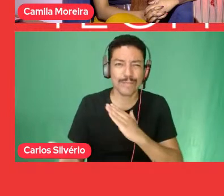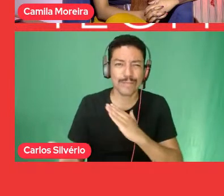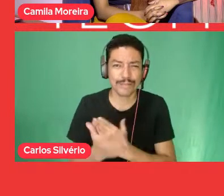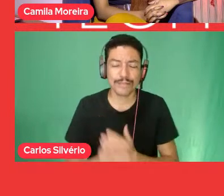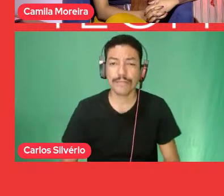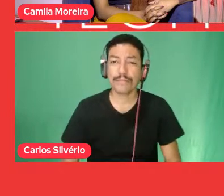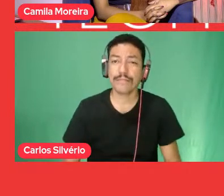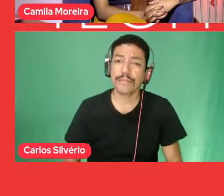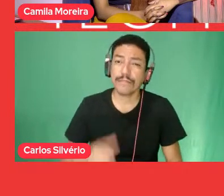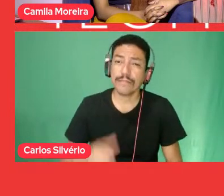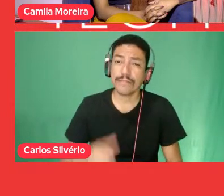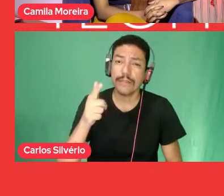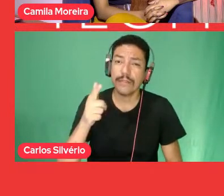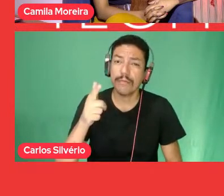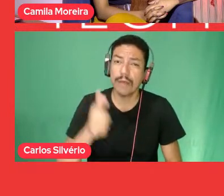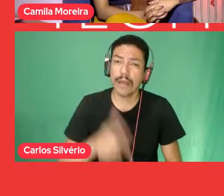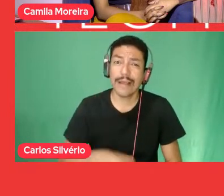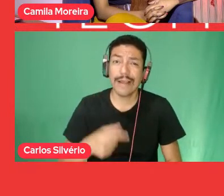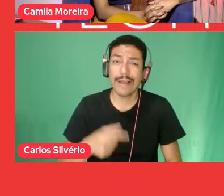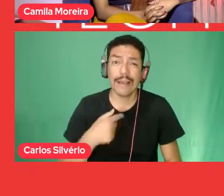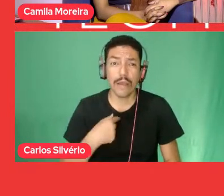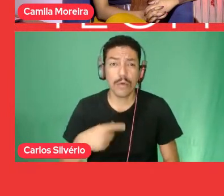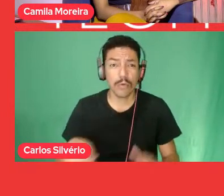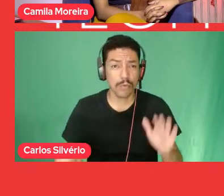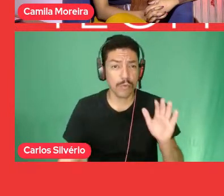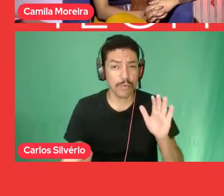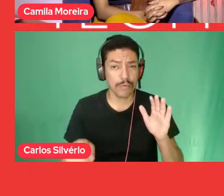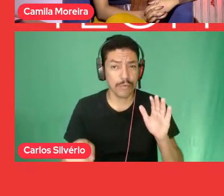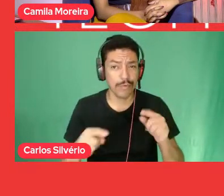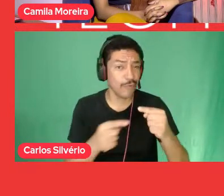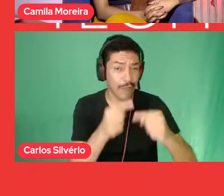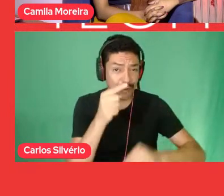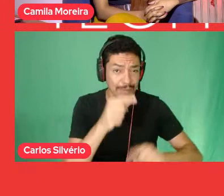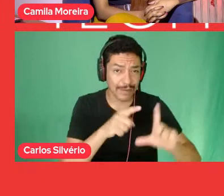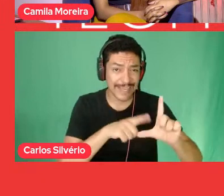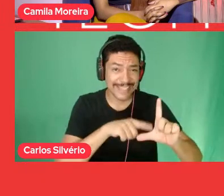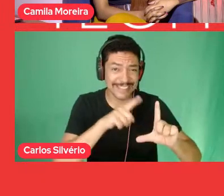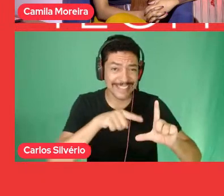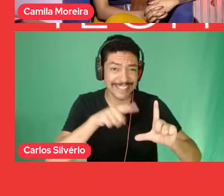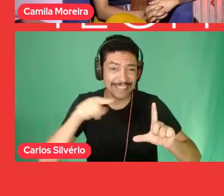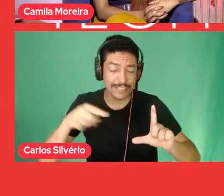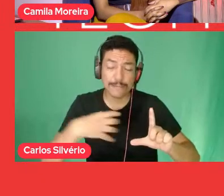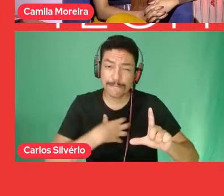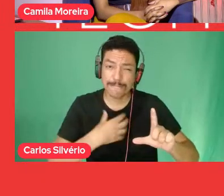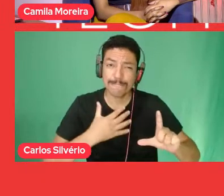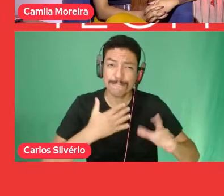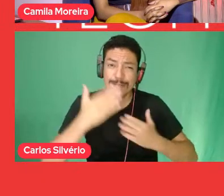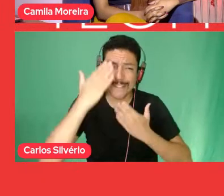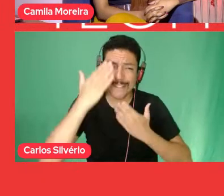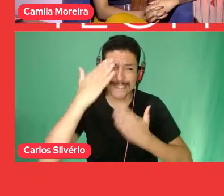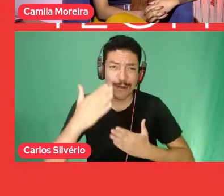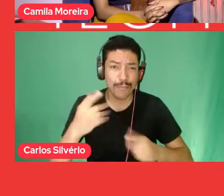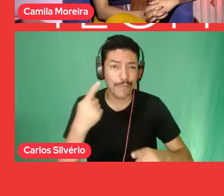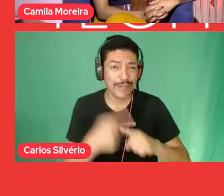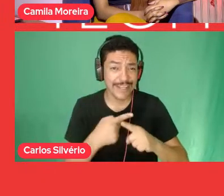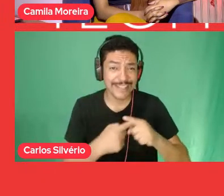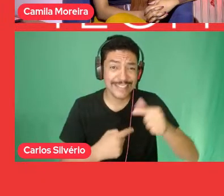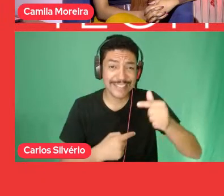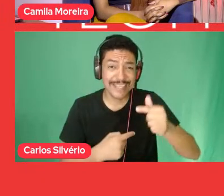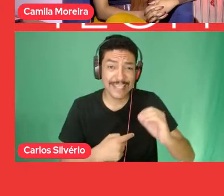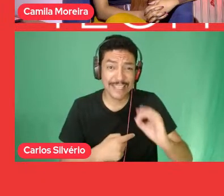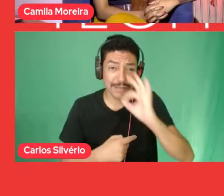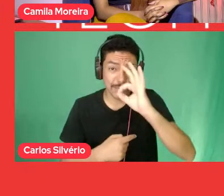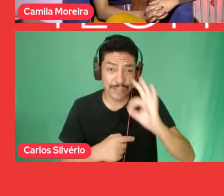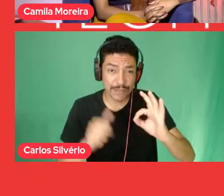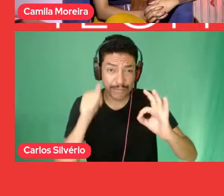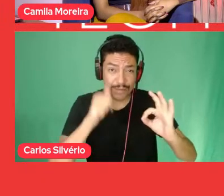que eu não faço parte de uma estatística. E eu me sinto muito grata por isso, porque 70% das mulheres no